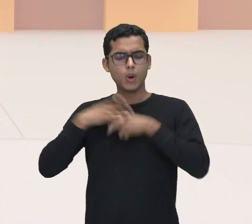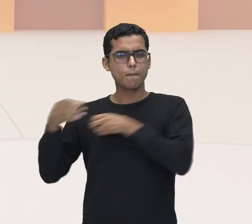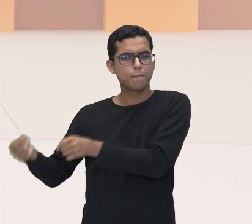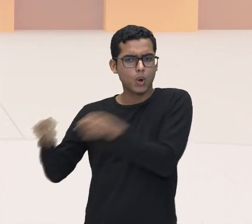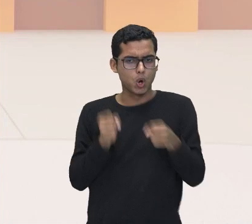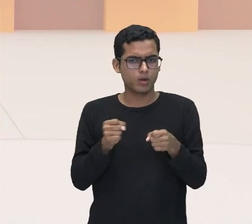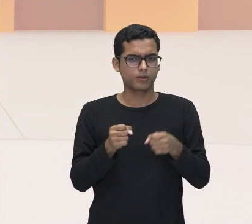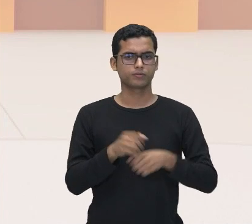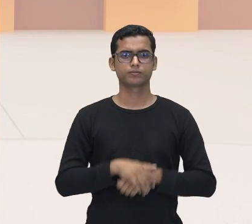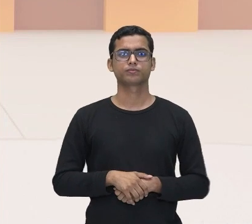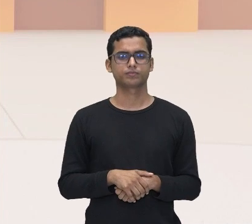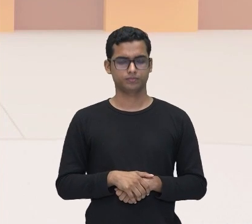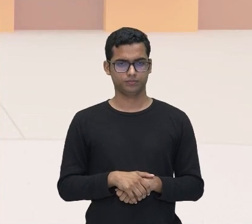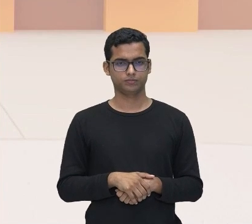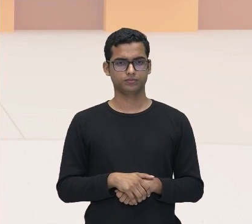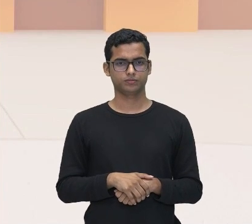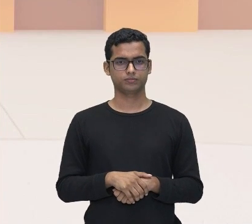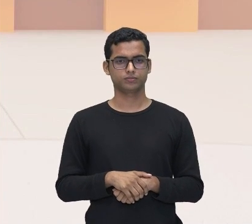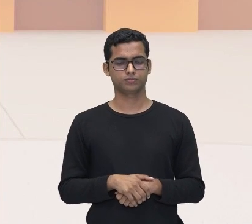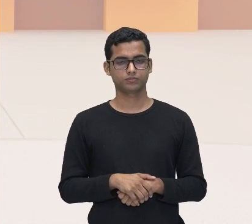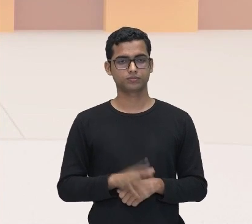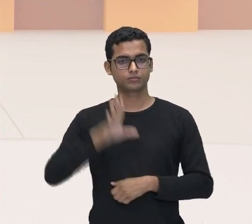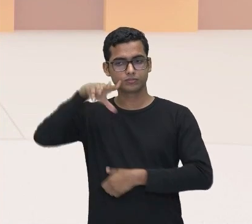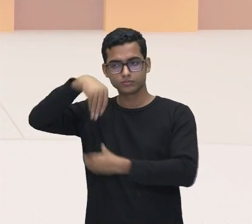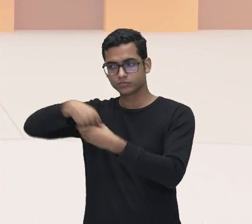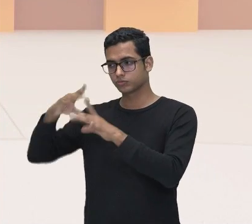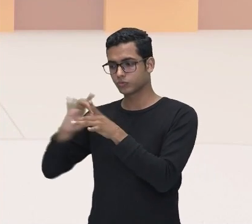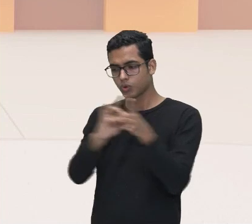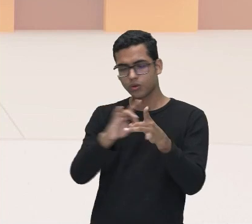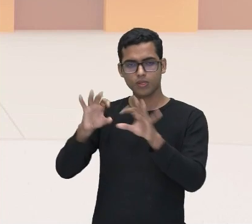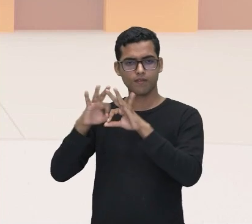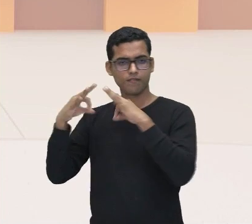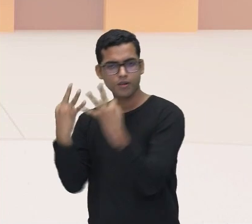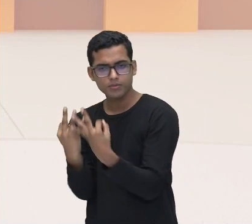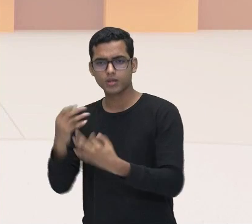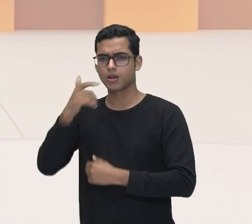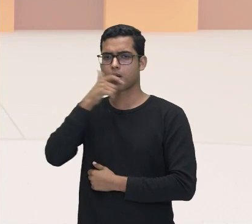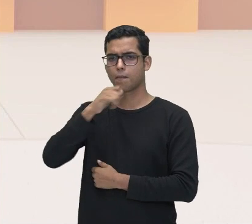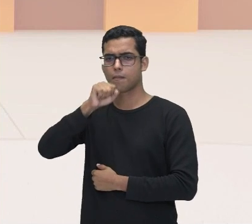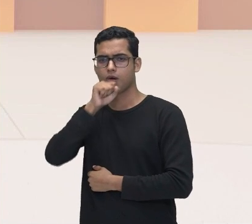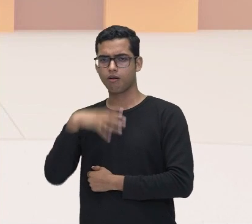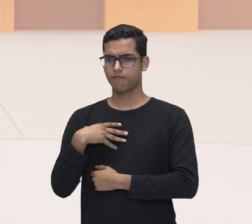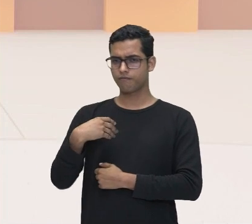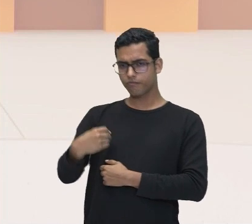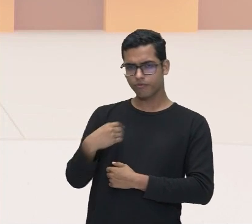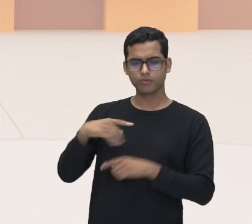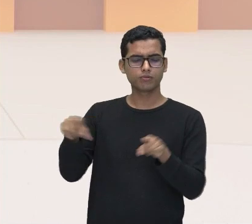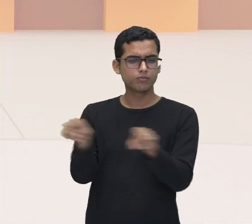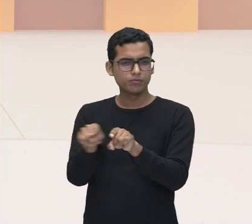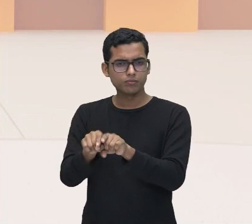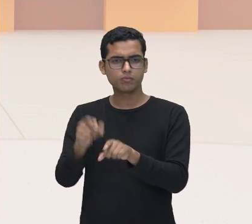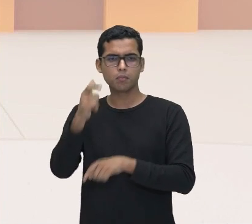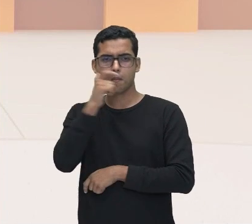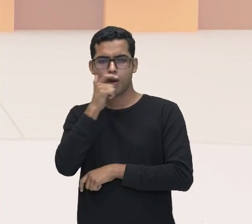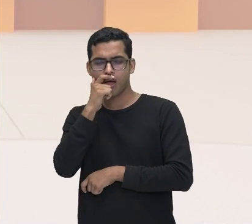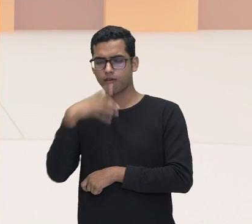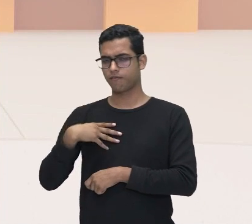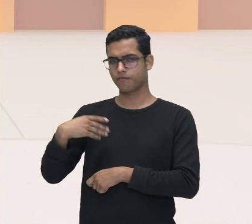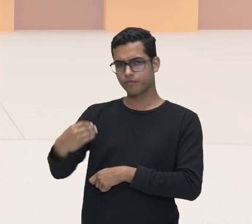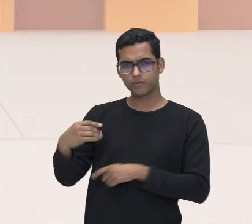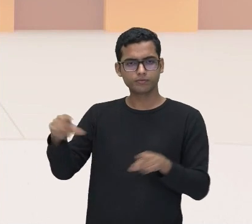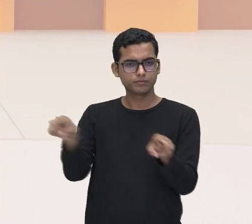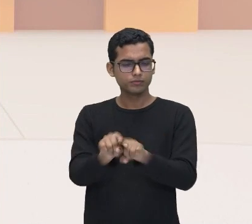o poder está presente nas relações familiares, entre pais e filhos, filhos e pais, né? Nas